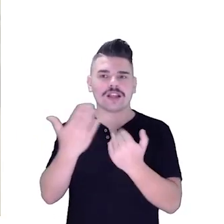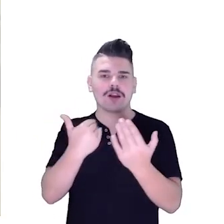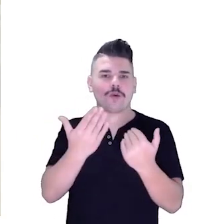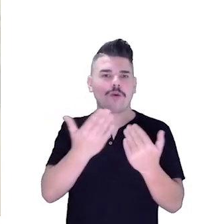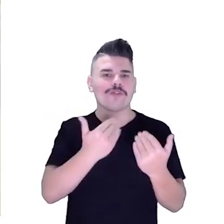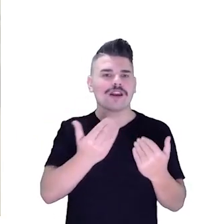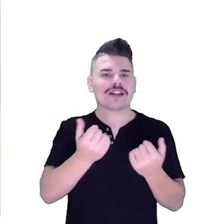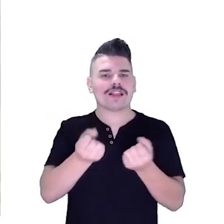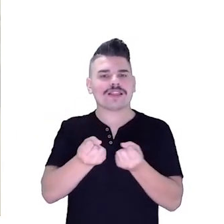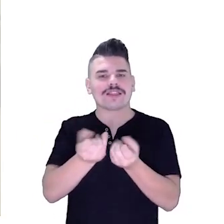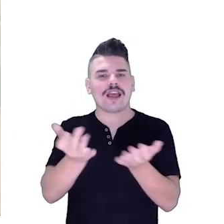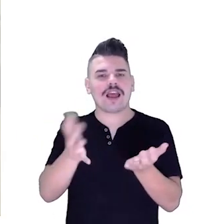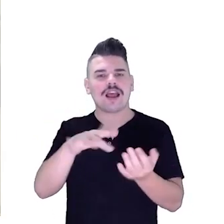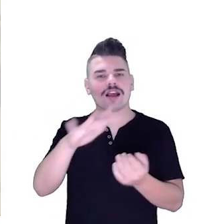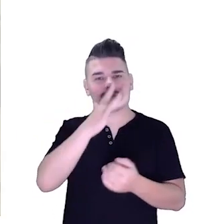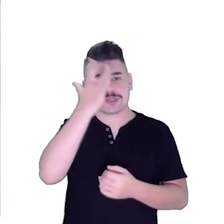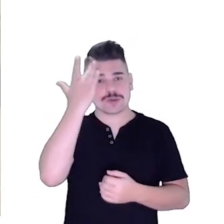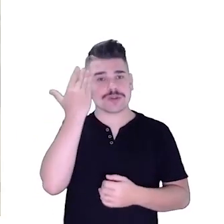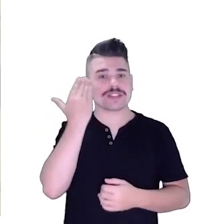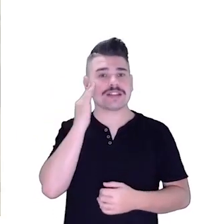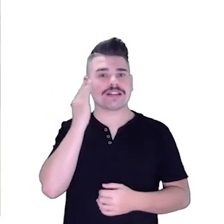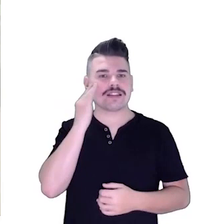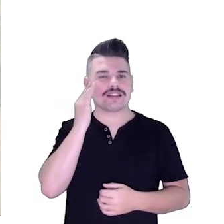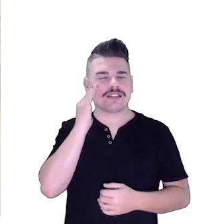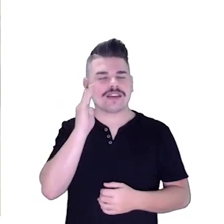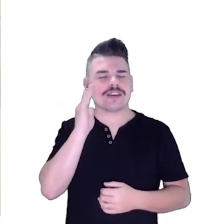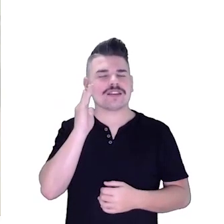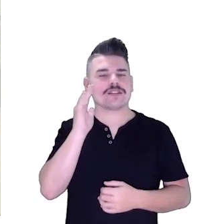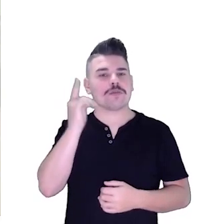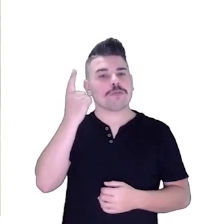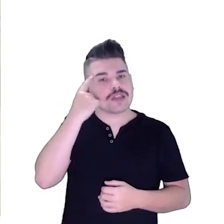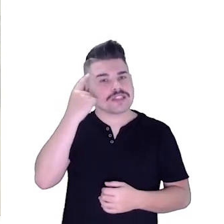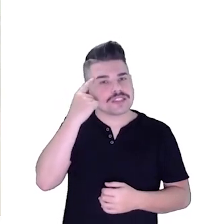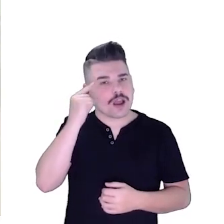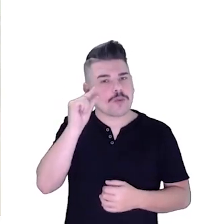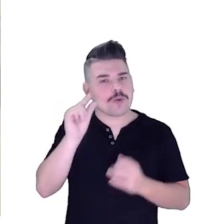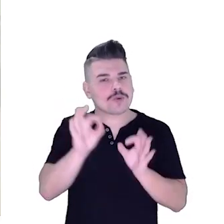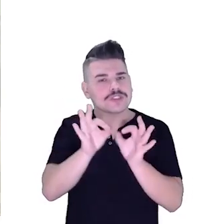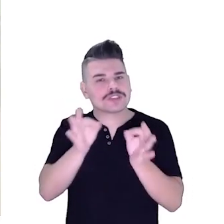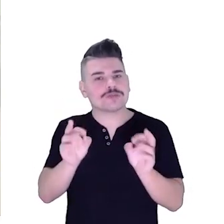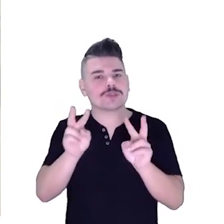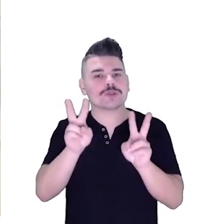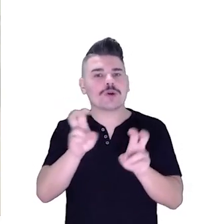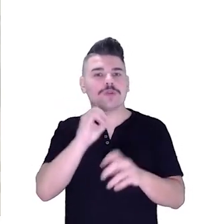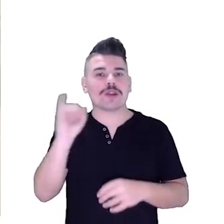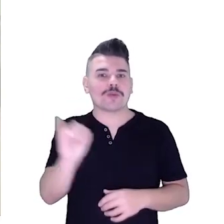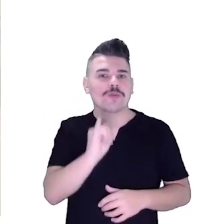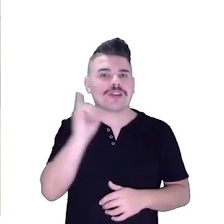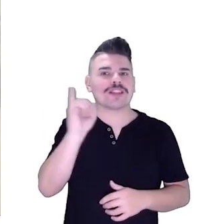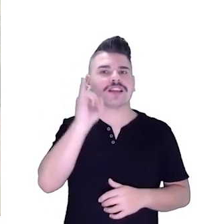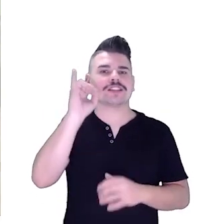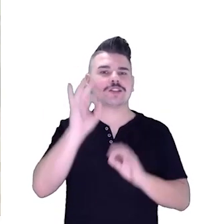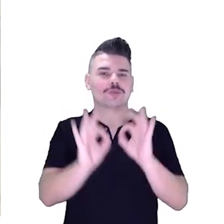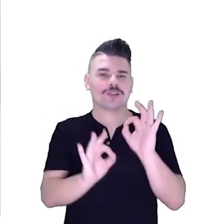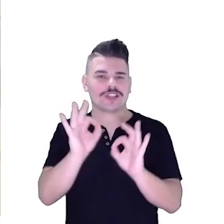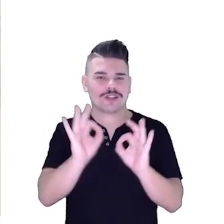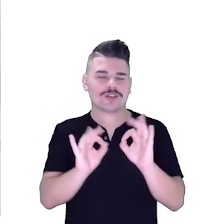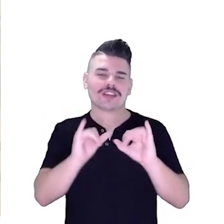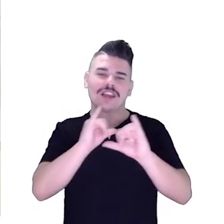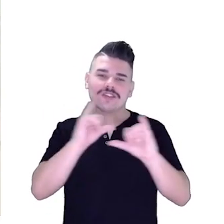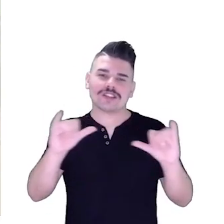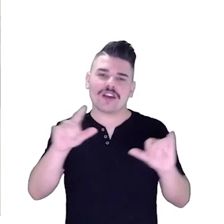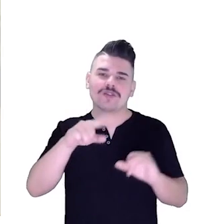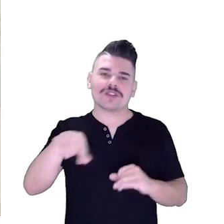eu procurei nessa conversa fazer com que as pessoas entendessem um pouco, né, ou pensassem um pouco sobre a importância